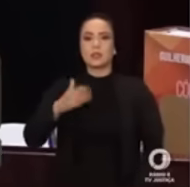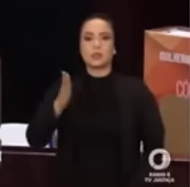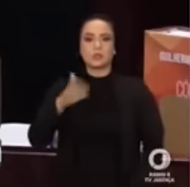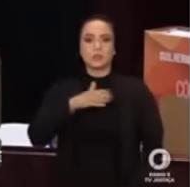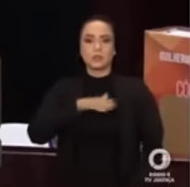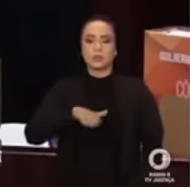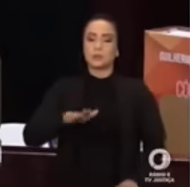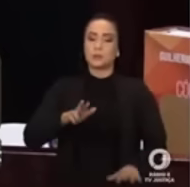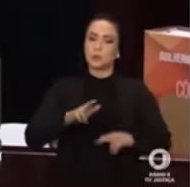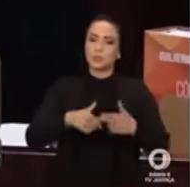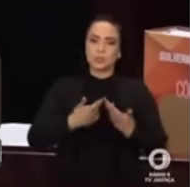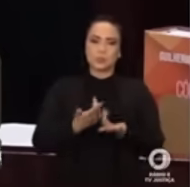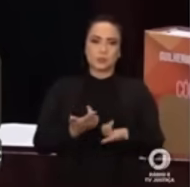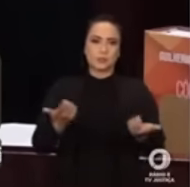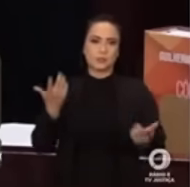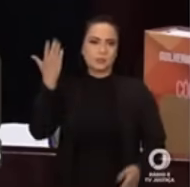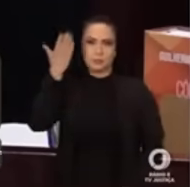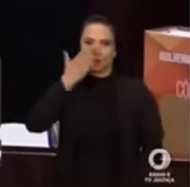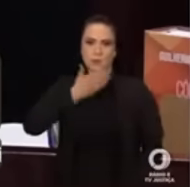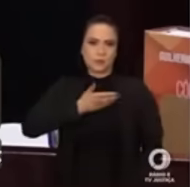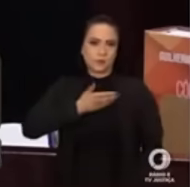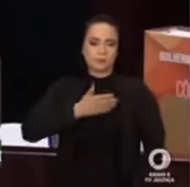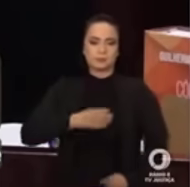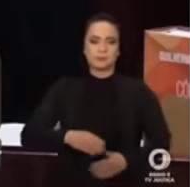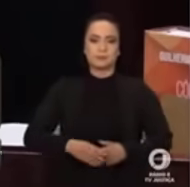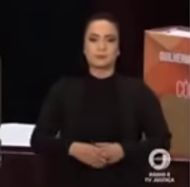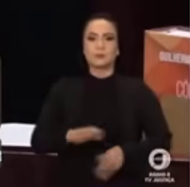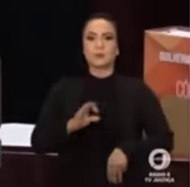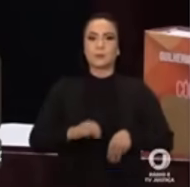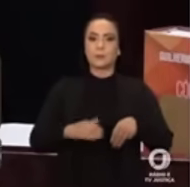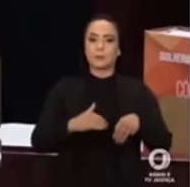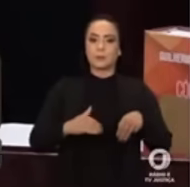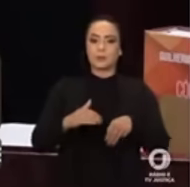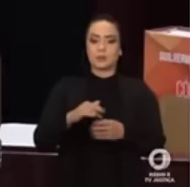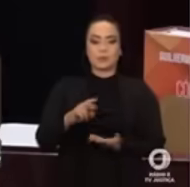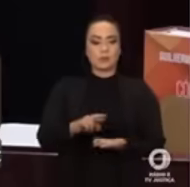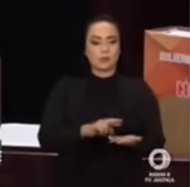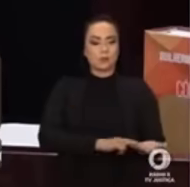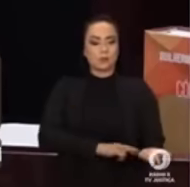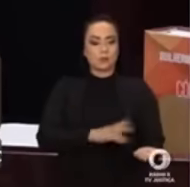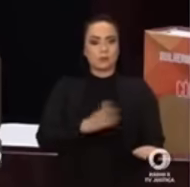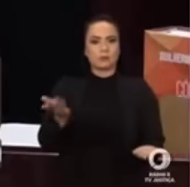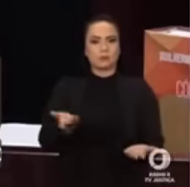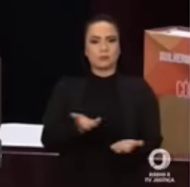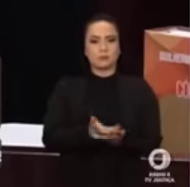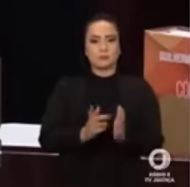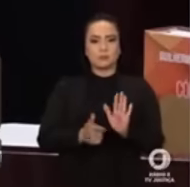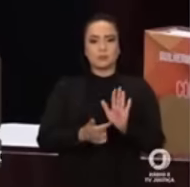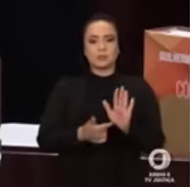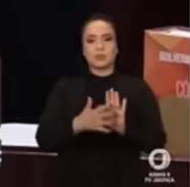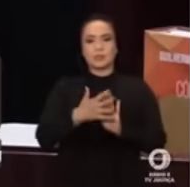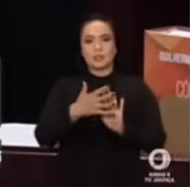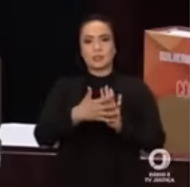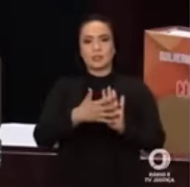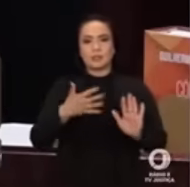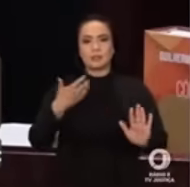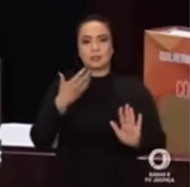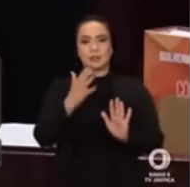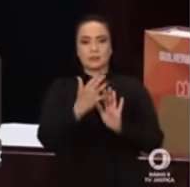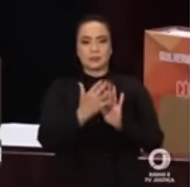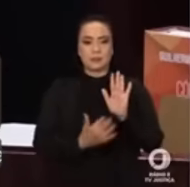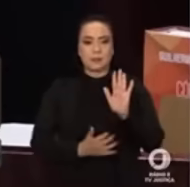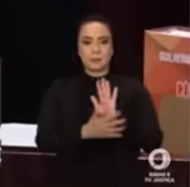portanto, não houve essa comprovação. O ministro relator chegou a apresentar a tabela